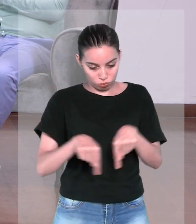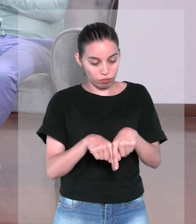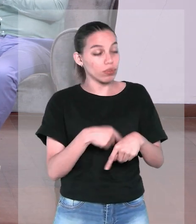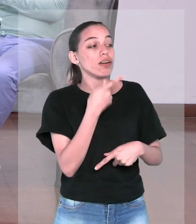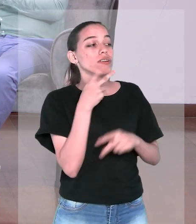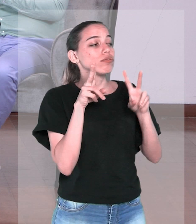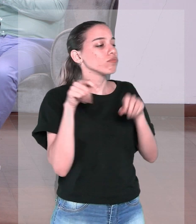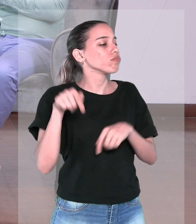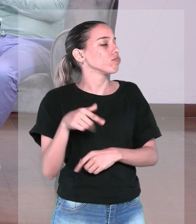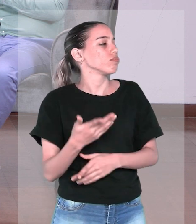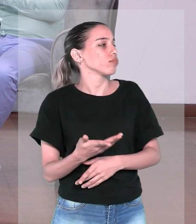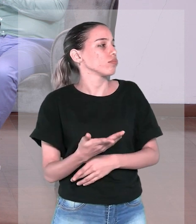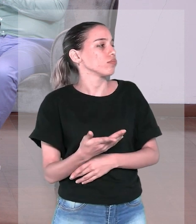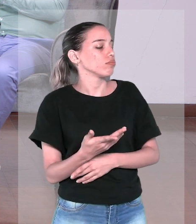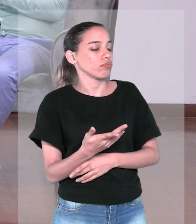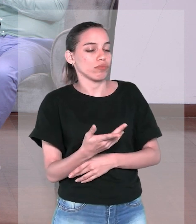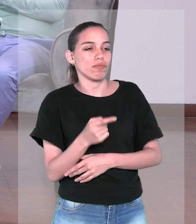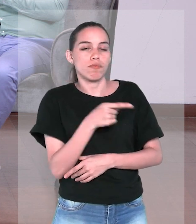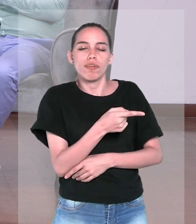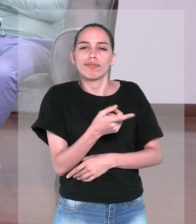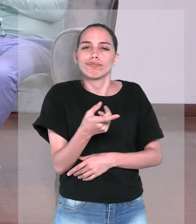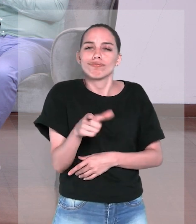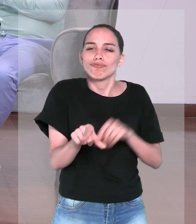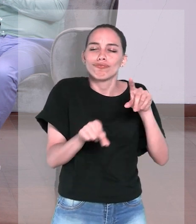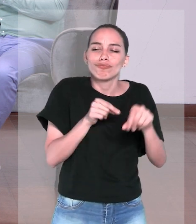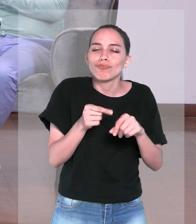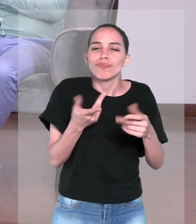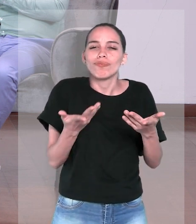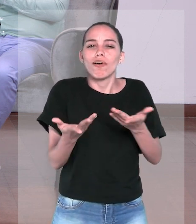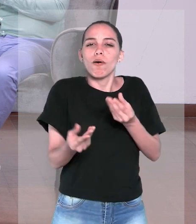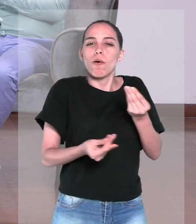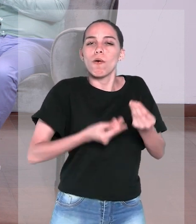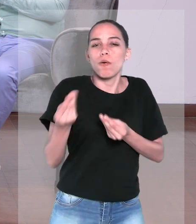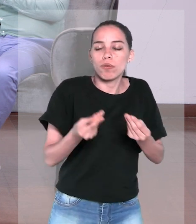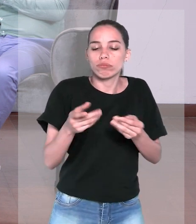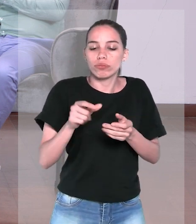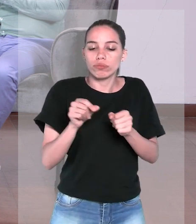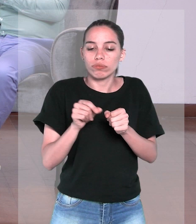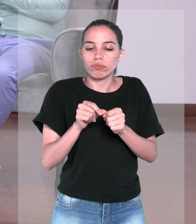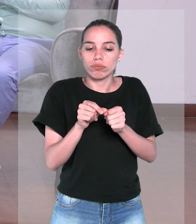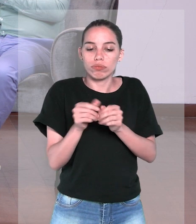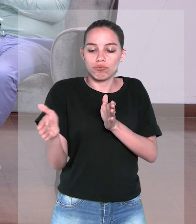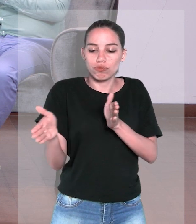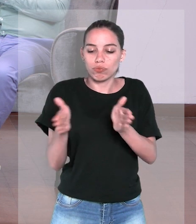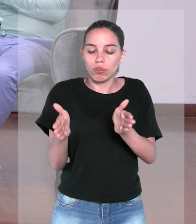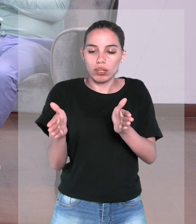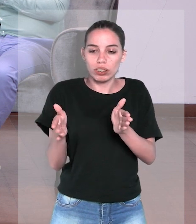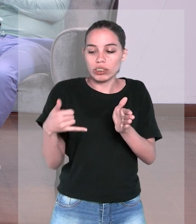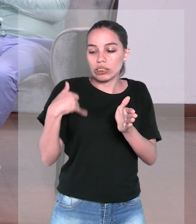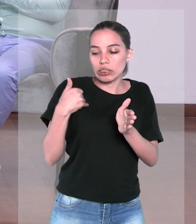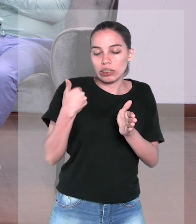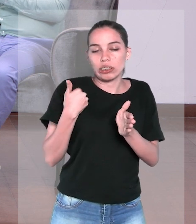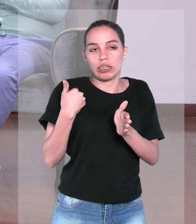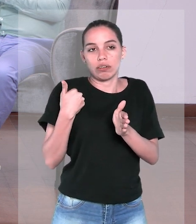A motivação que o levou a canalizar esse segmento de faixa